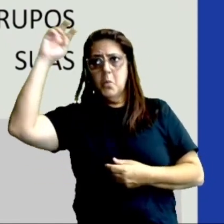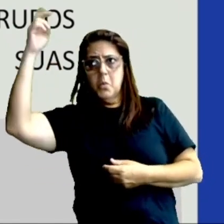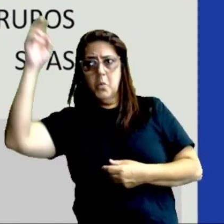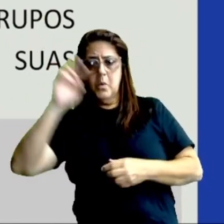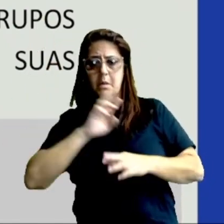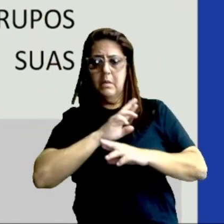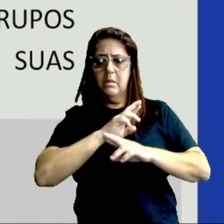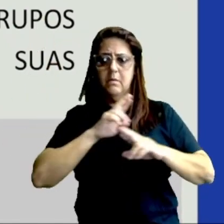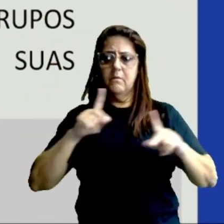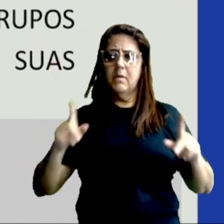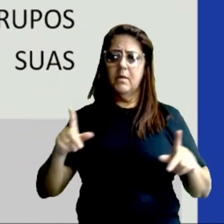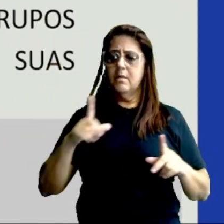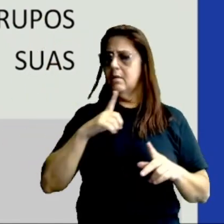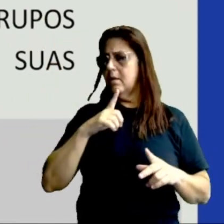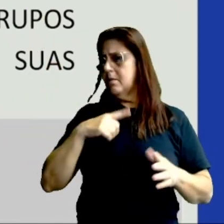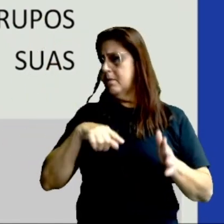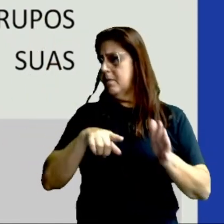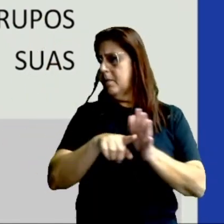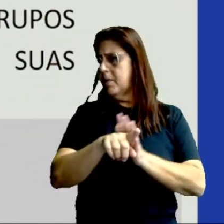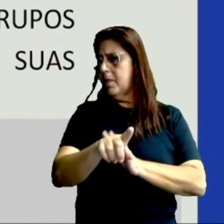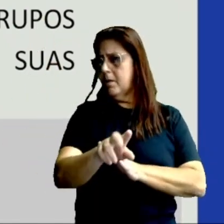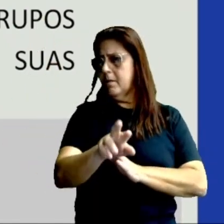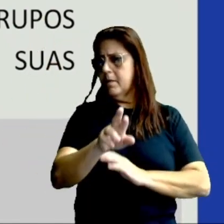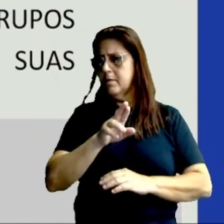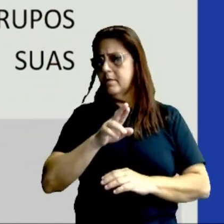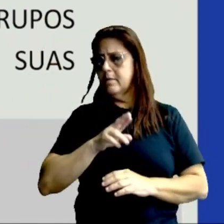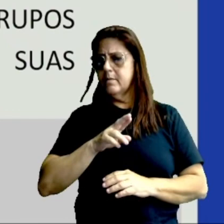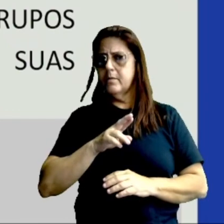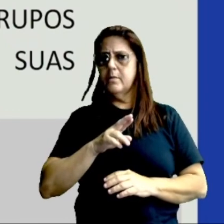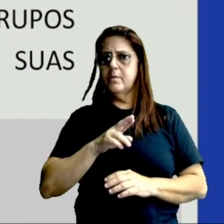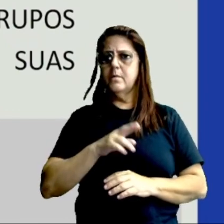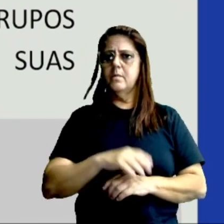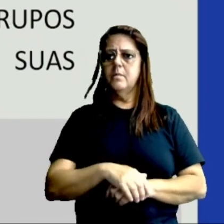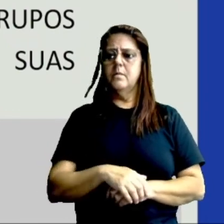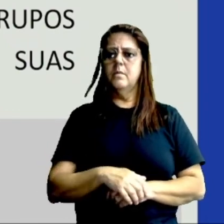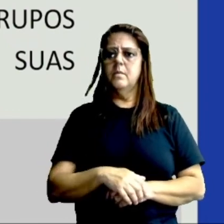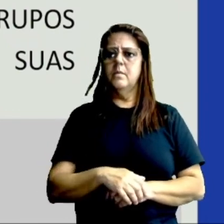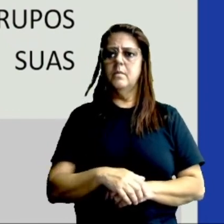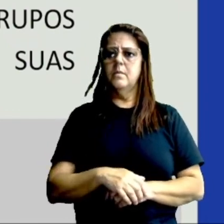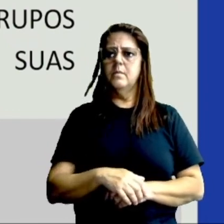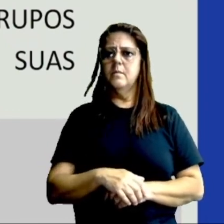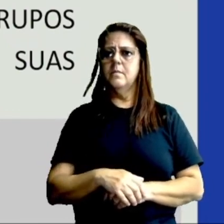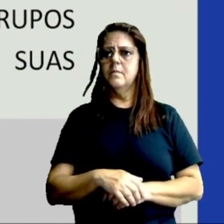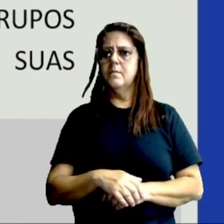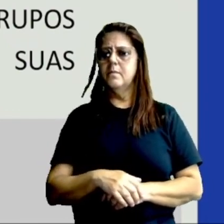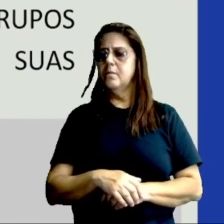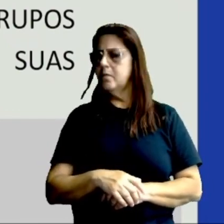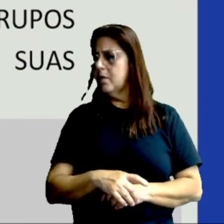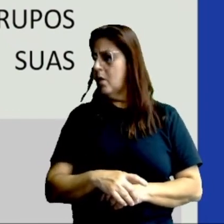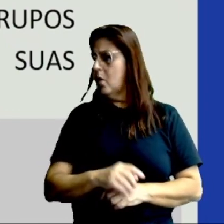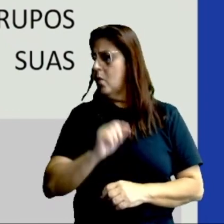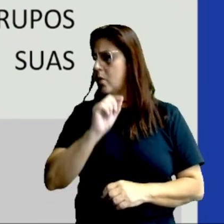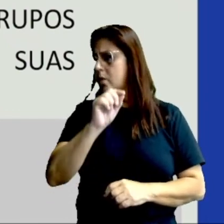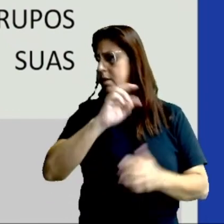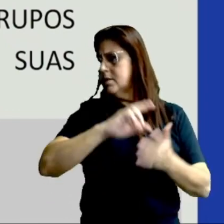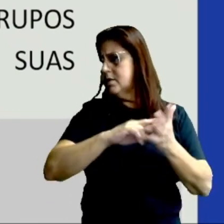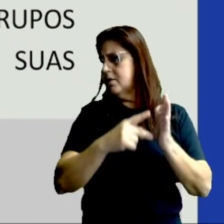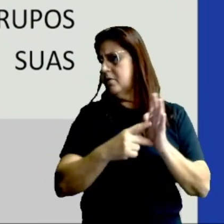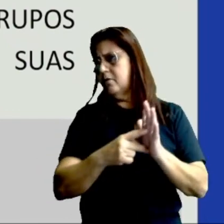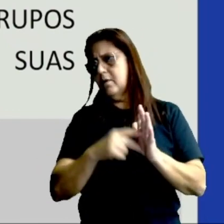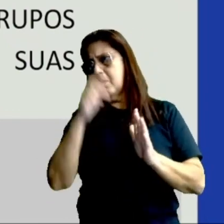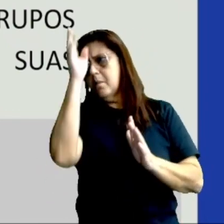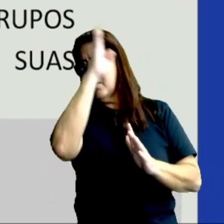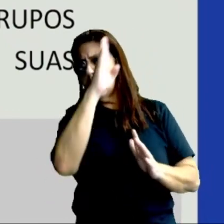E aí eu vou deixar duas questões para vocês responderem e enviarem para os professores de você está certo o que significa